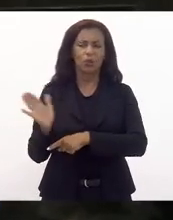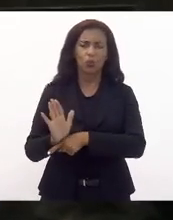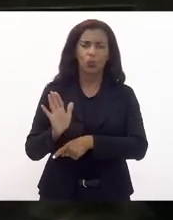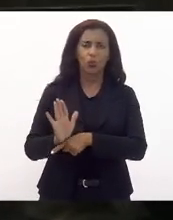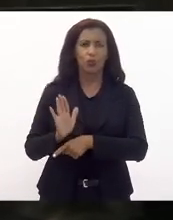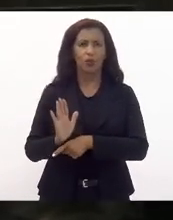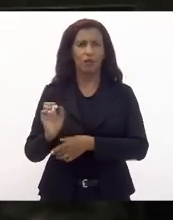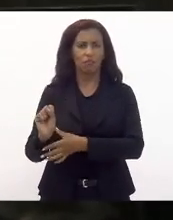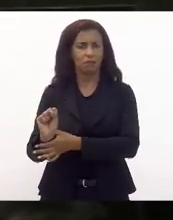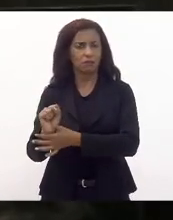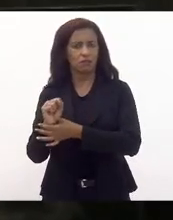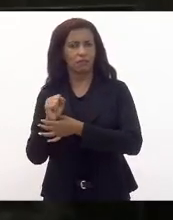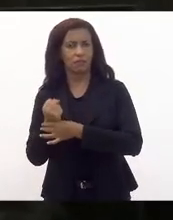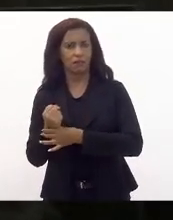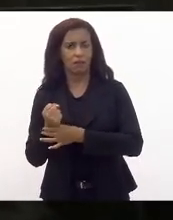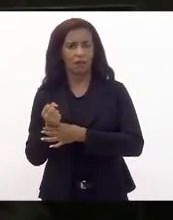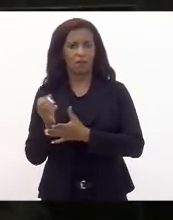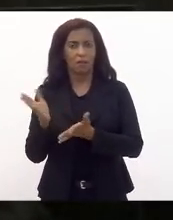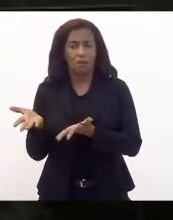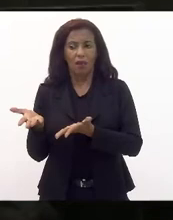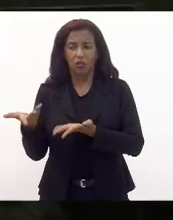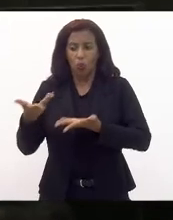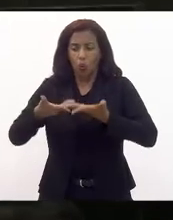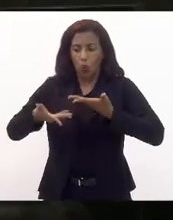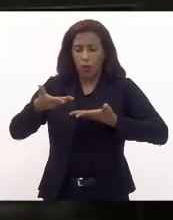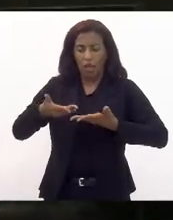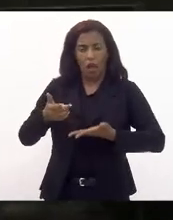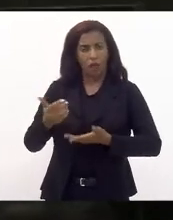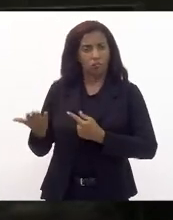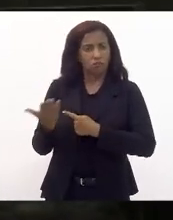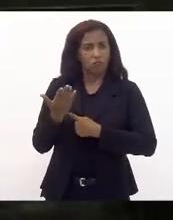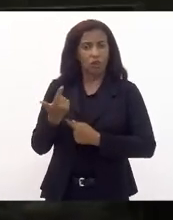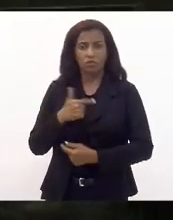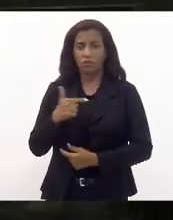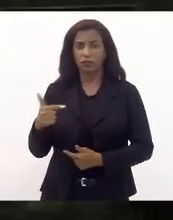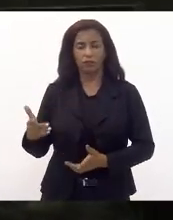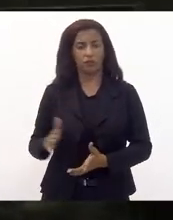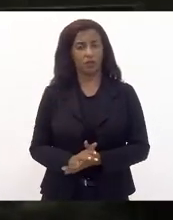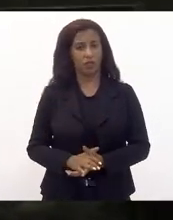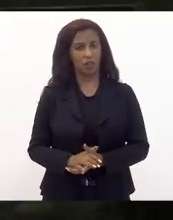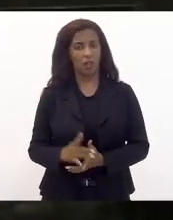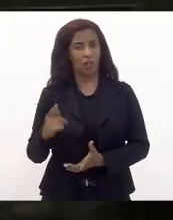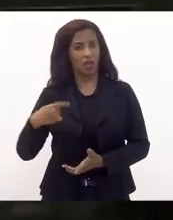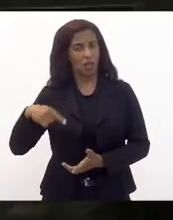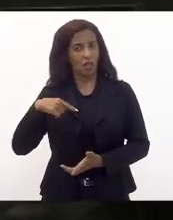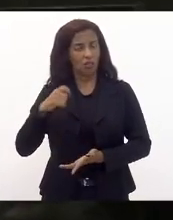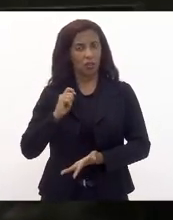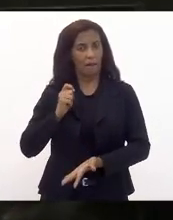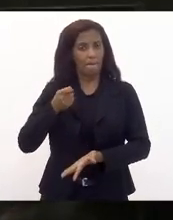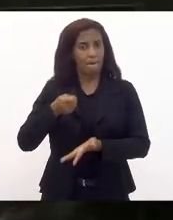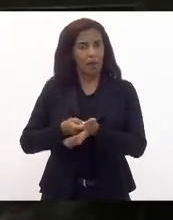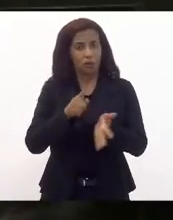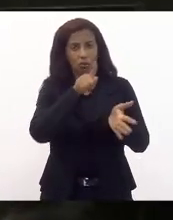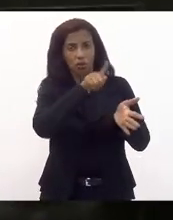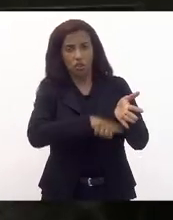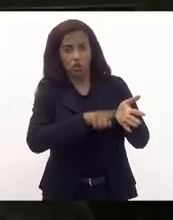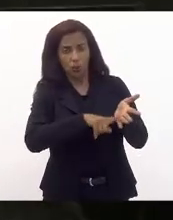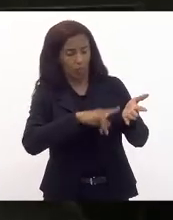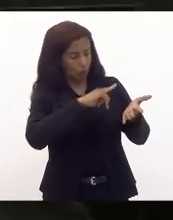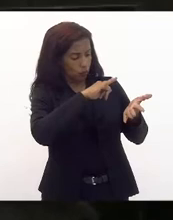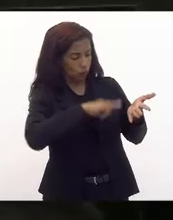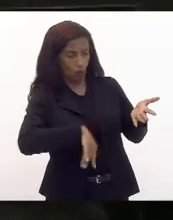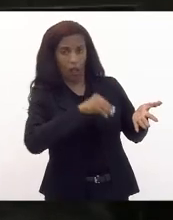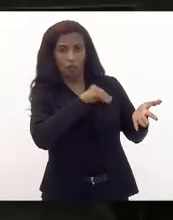segurança mas sem nenhum cuidado e sem nenhum auxílio Eles pagam são descontados em seu